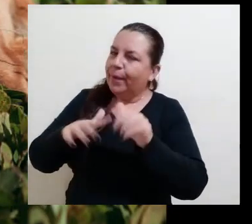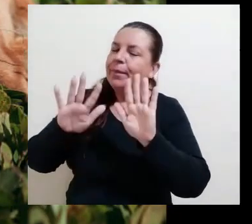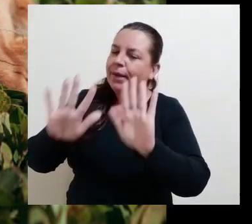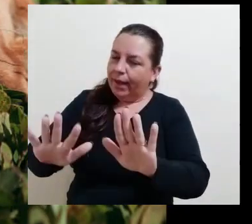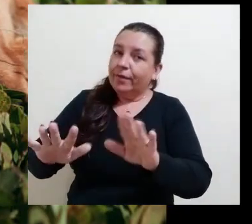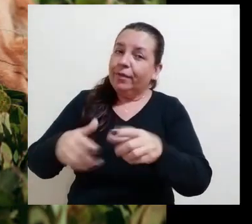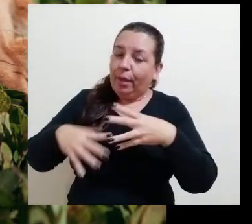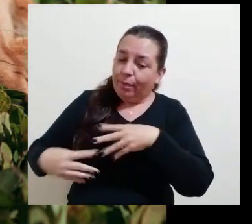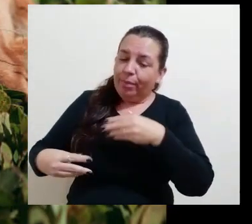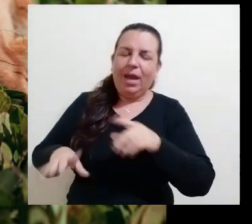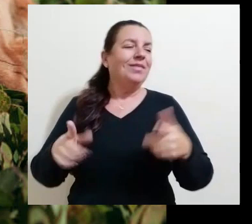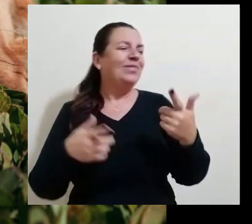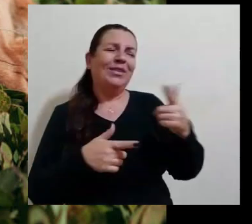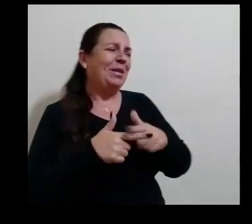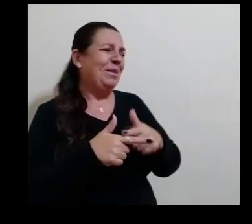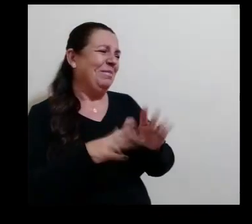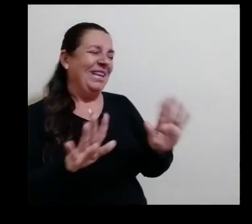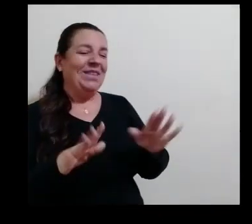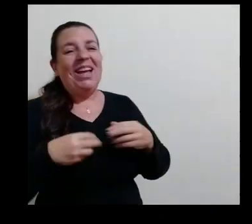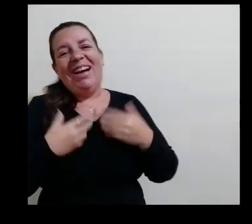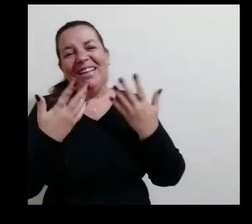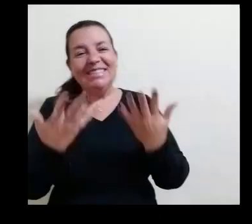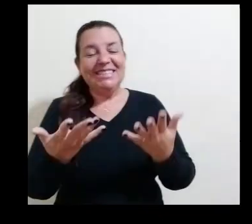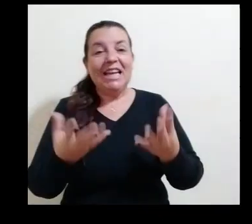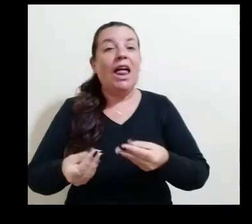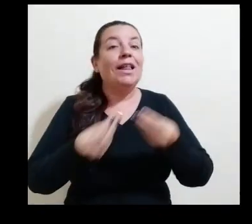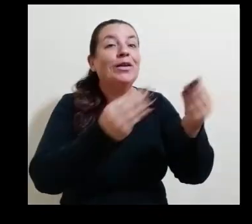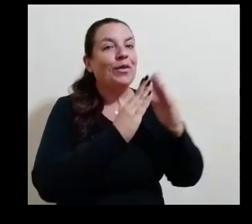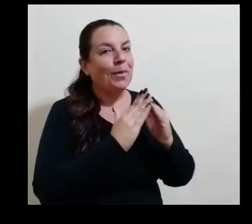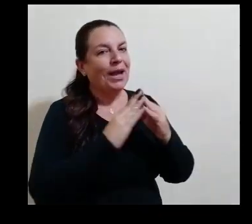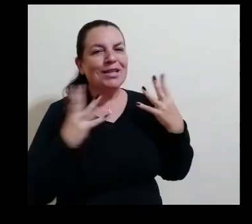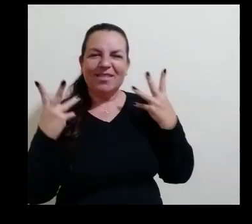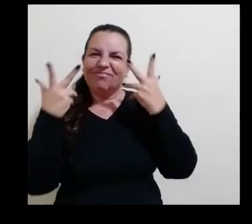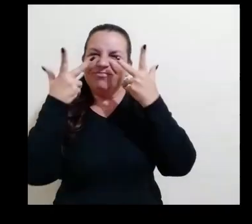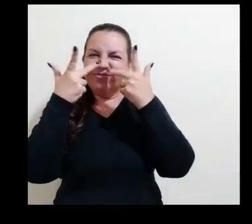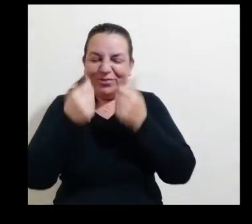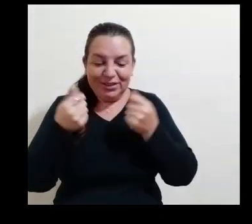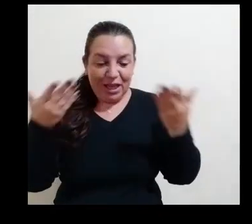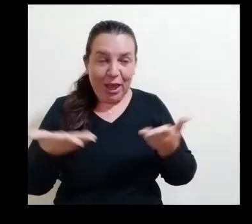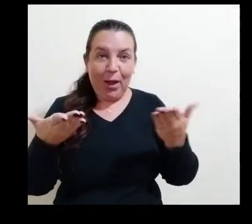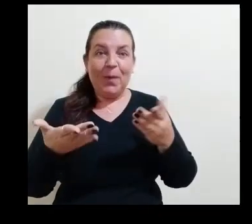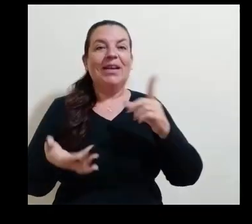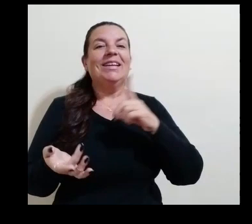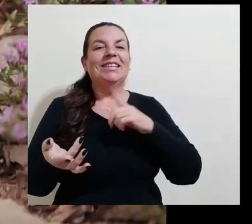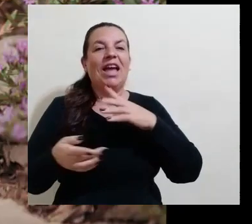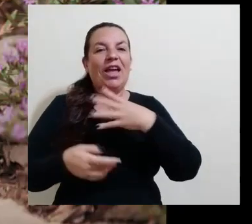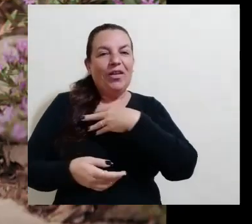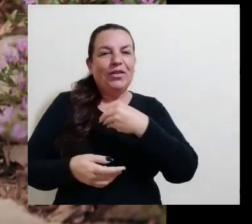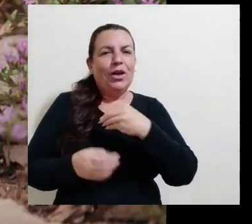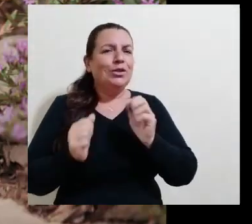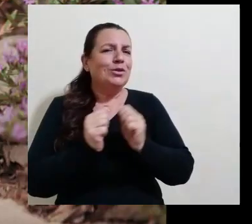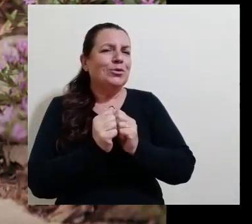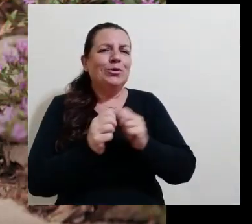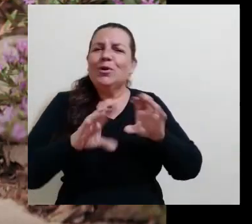problema aí vai não vem filhote tá ela falou não tem problema não e aí ela levou para casa tá lindinha que agora vai ganhar os